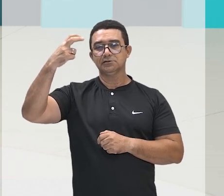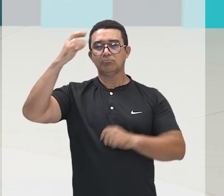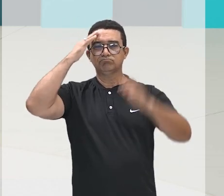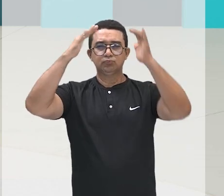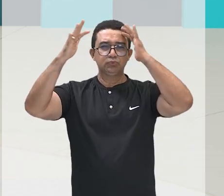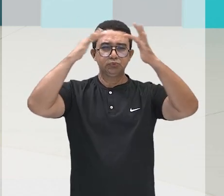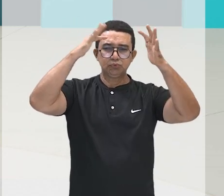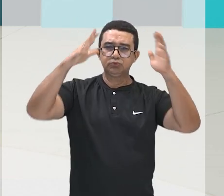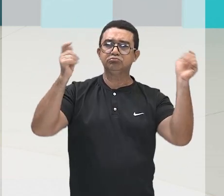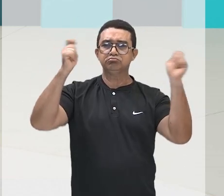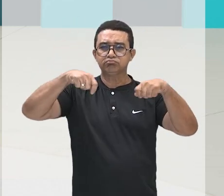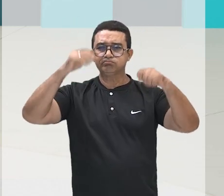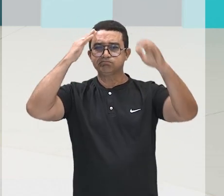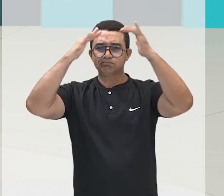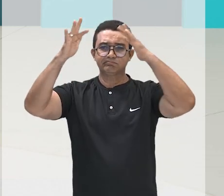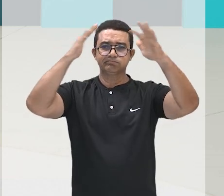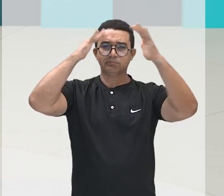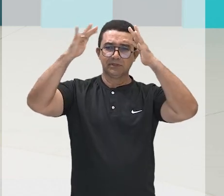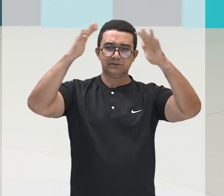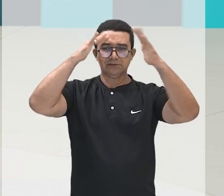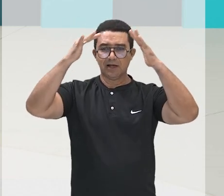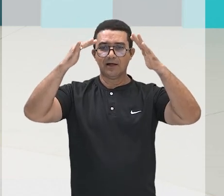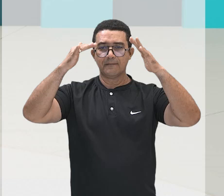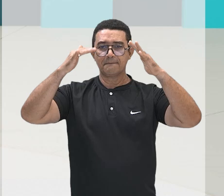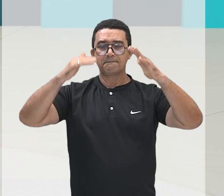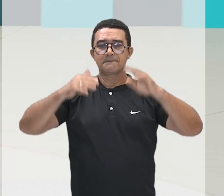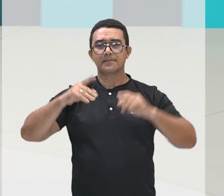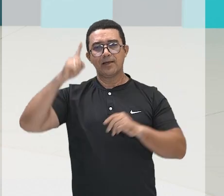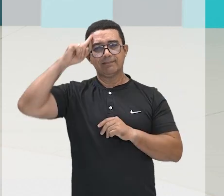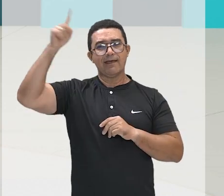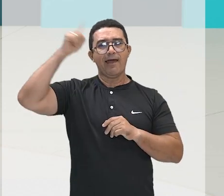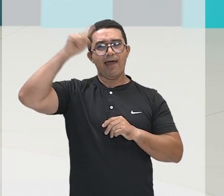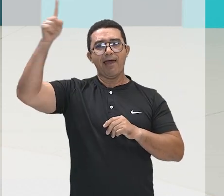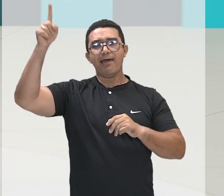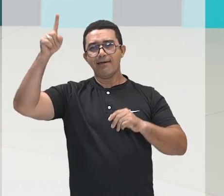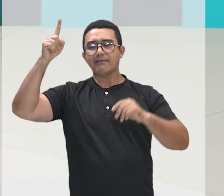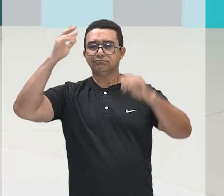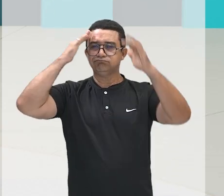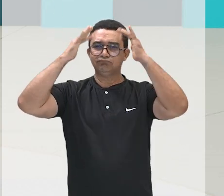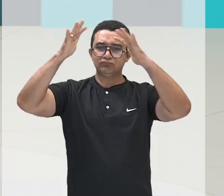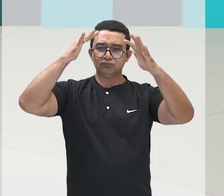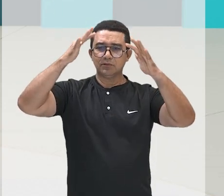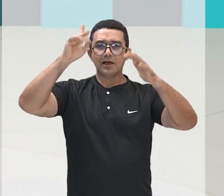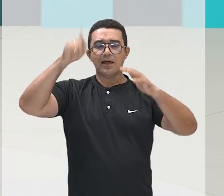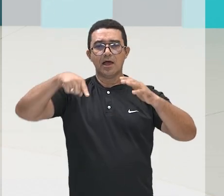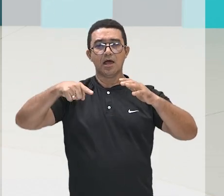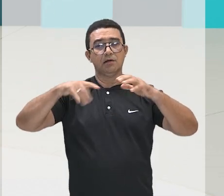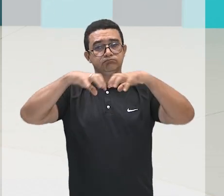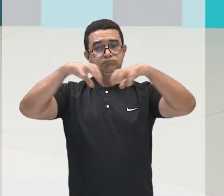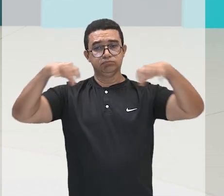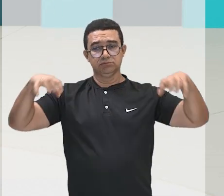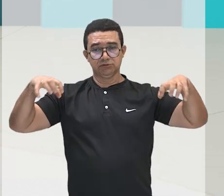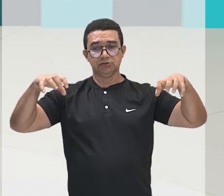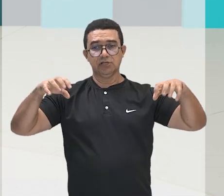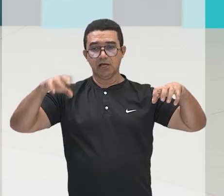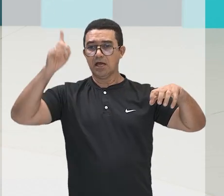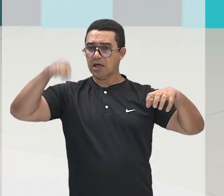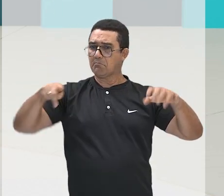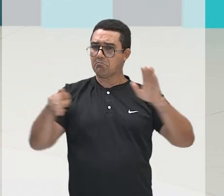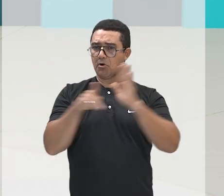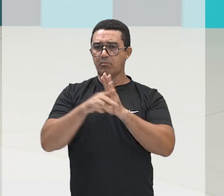capacidade de pensar, as ideias, isso daí era uma coisa totalmente